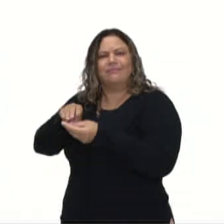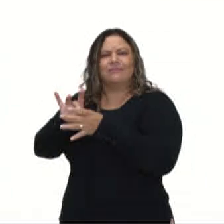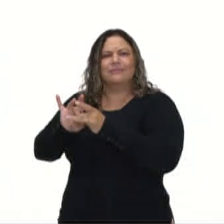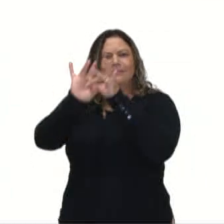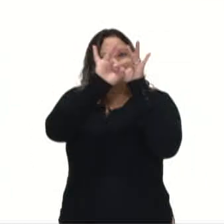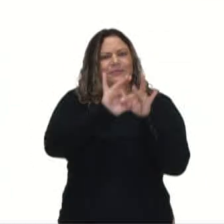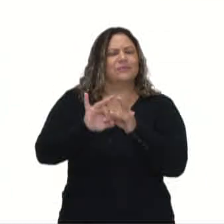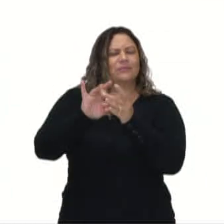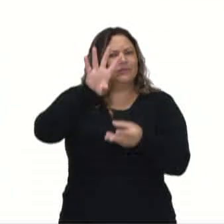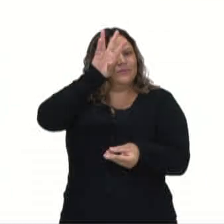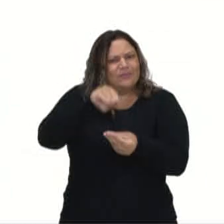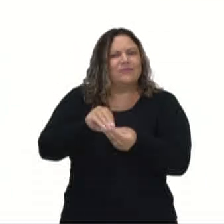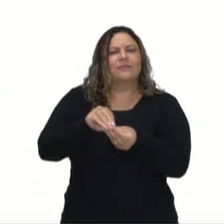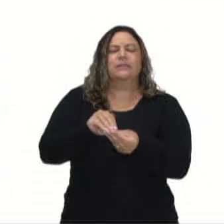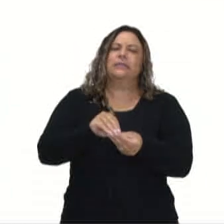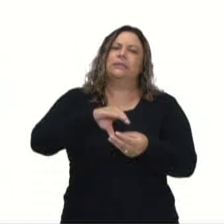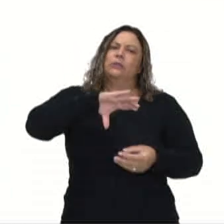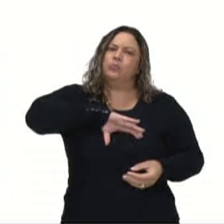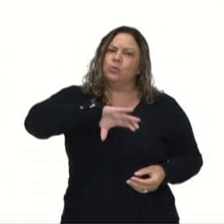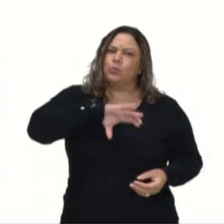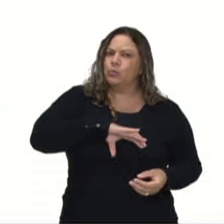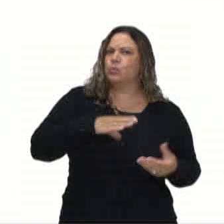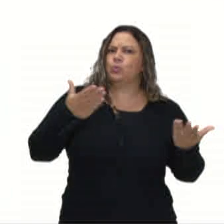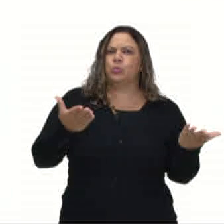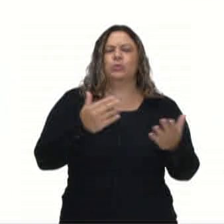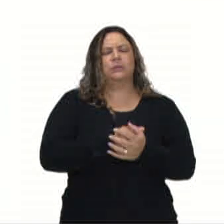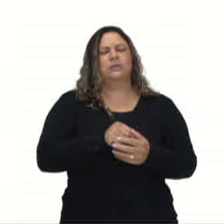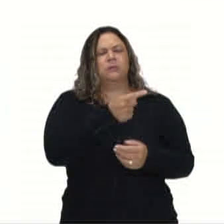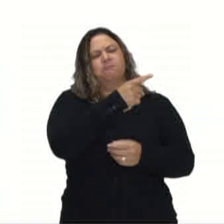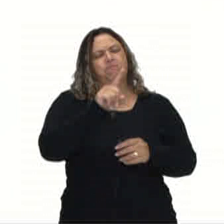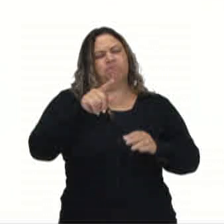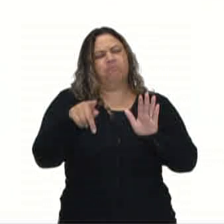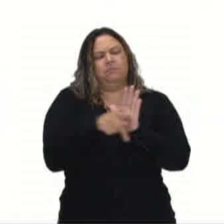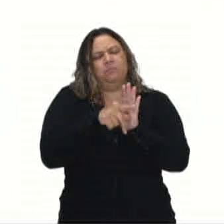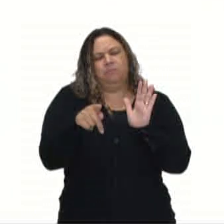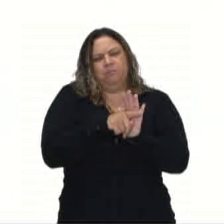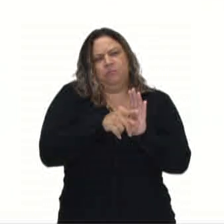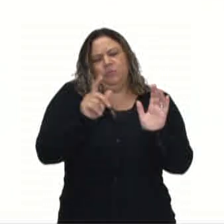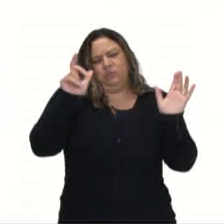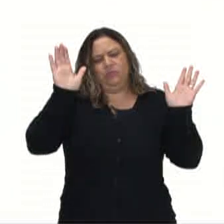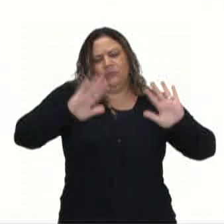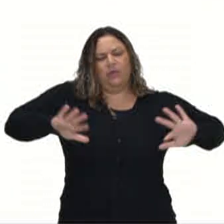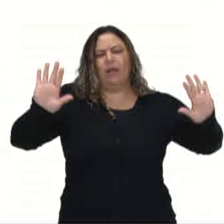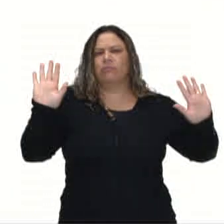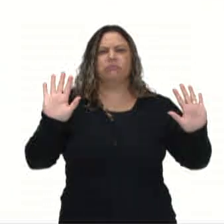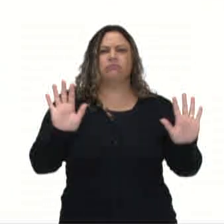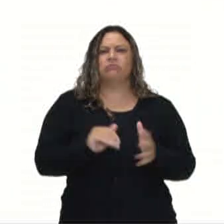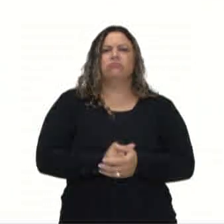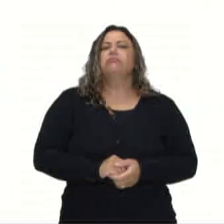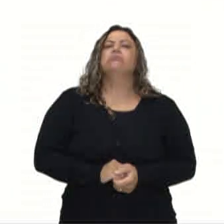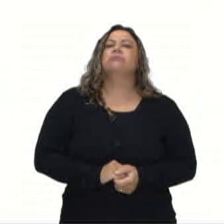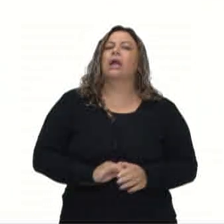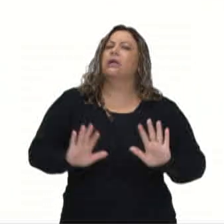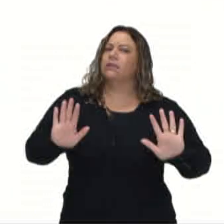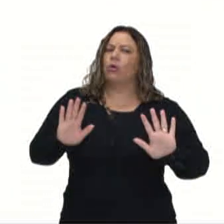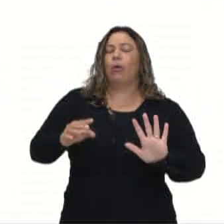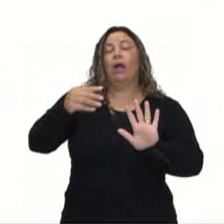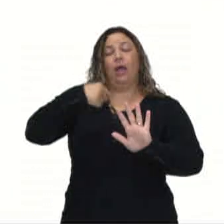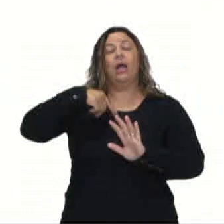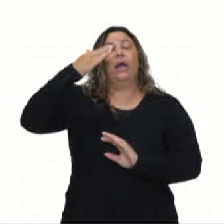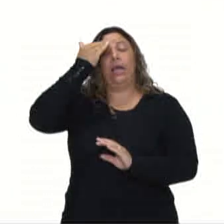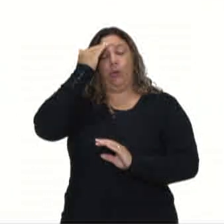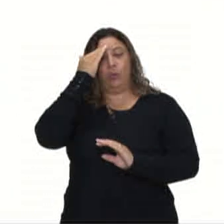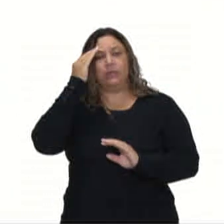a ortografia portuguesa, não faço pessoalmente questão de sistema. Desde que eu entendo que